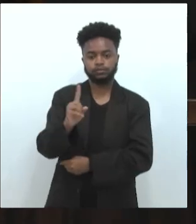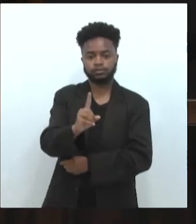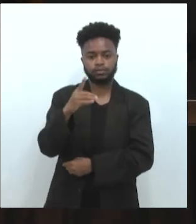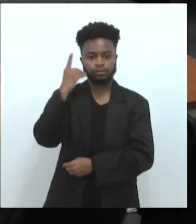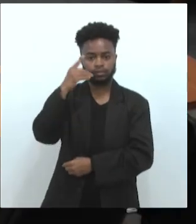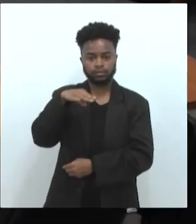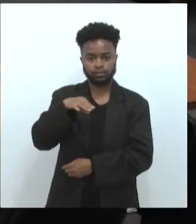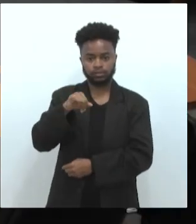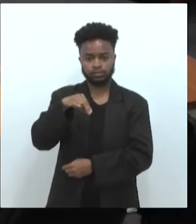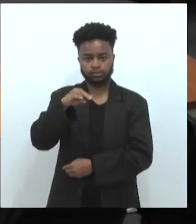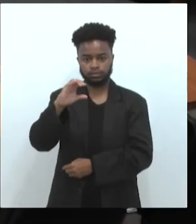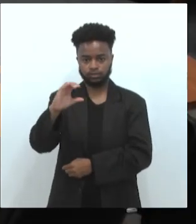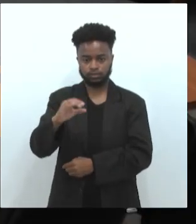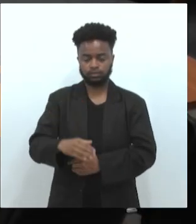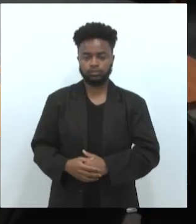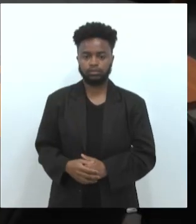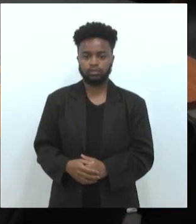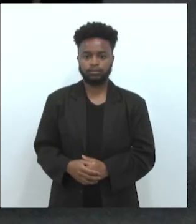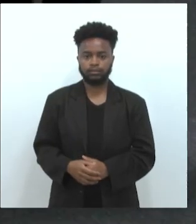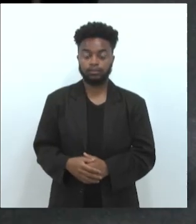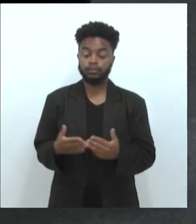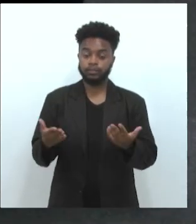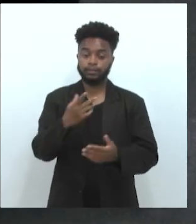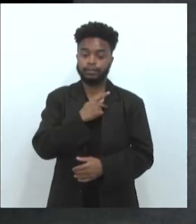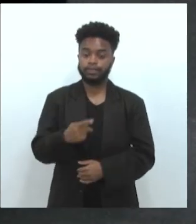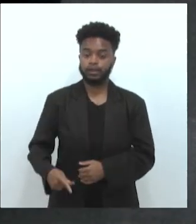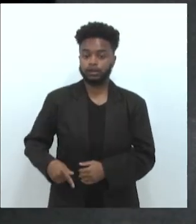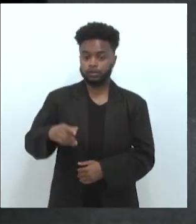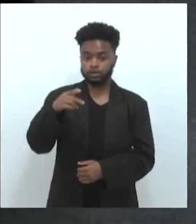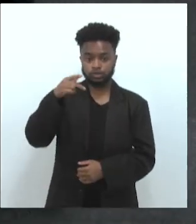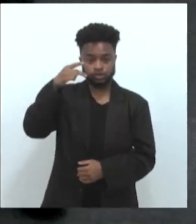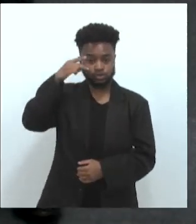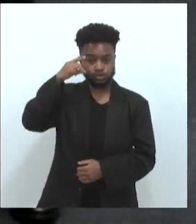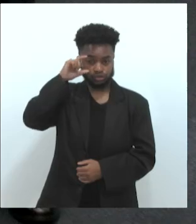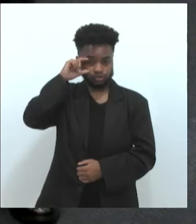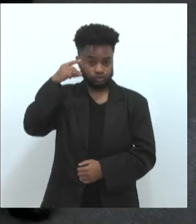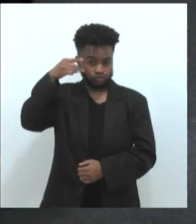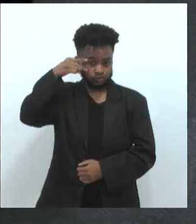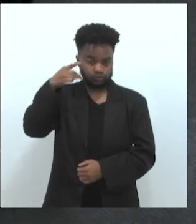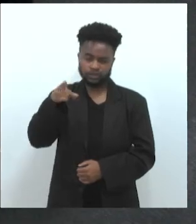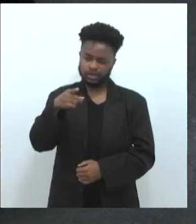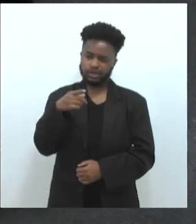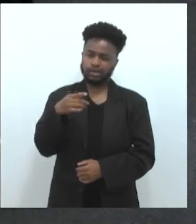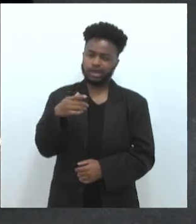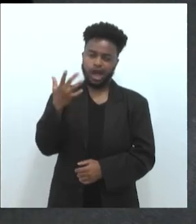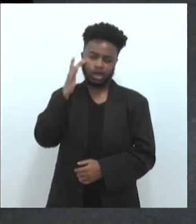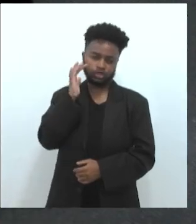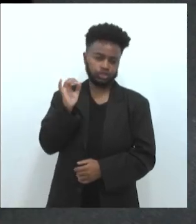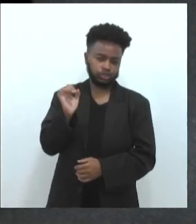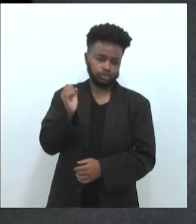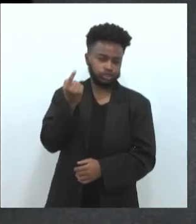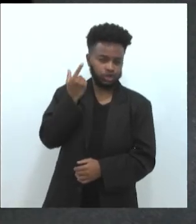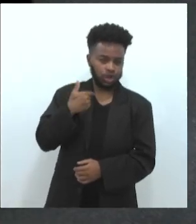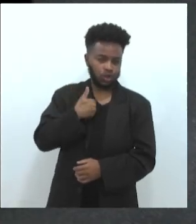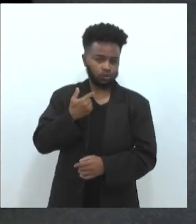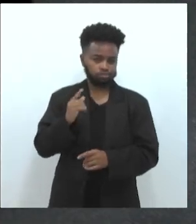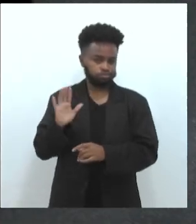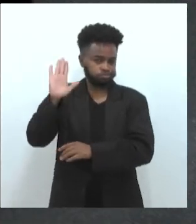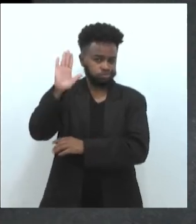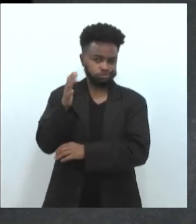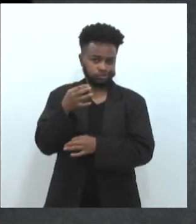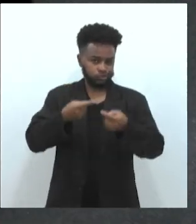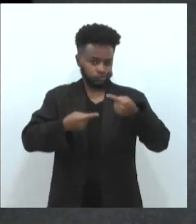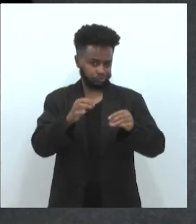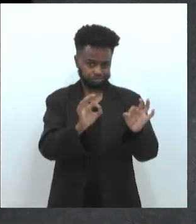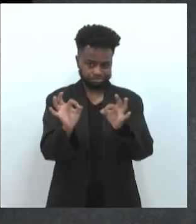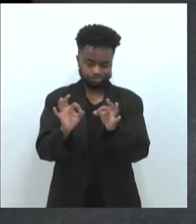Mink. Presidenta Tia Ju, Vossa Excelência estava estranhando que eu não tinha me inscrito para discutir nenhum projeto, mas